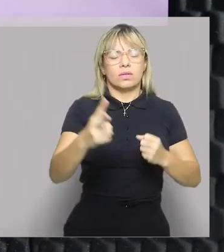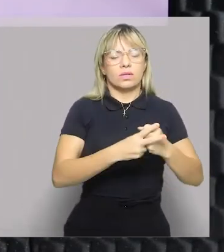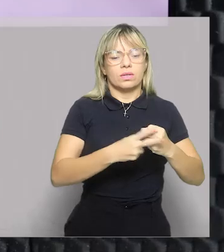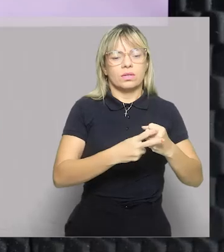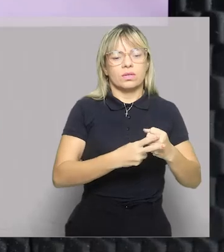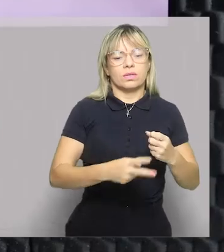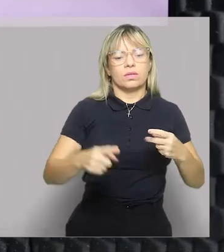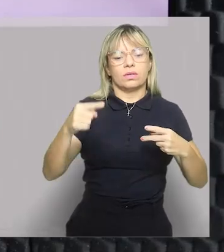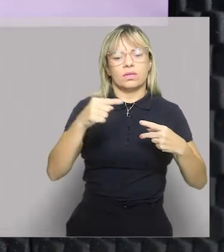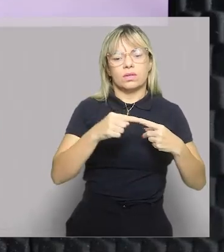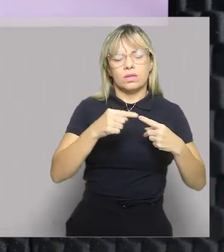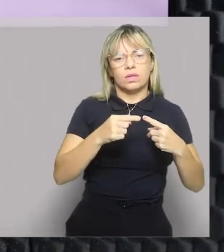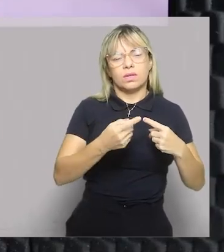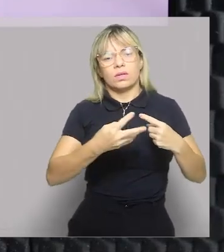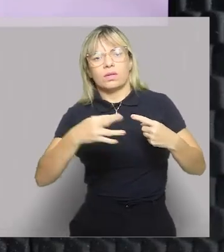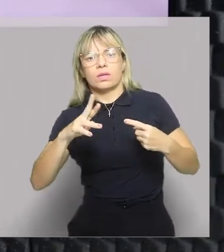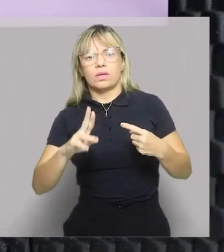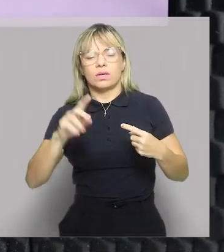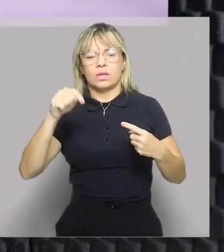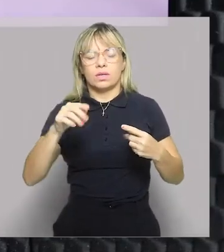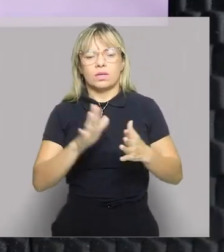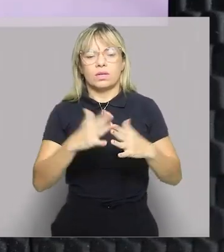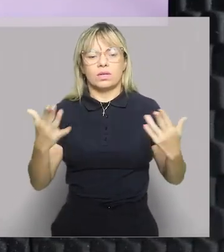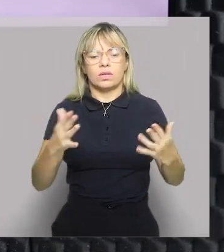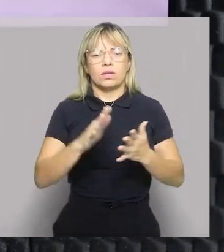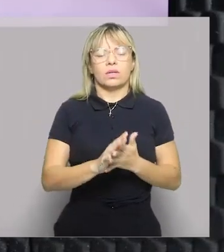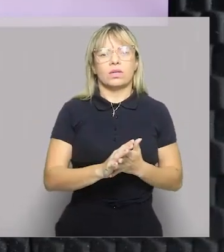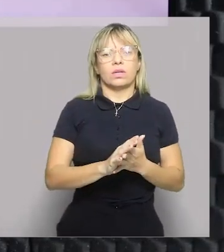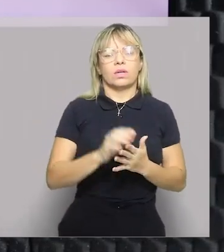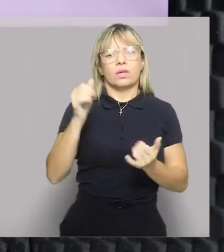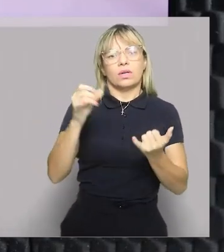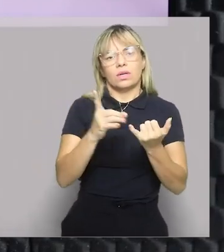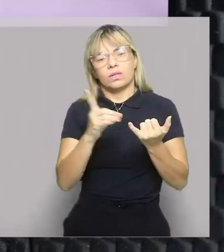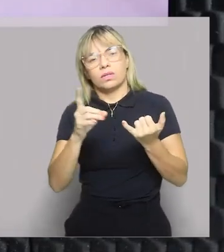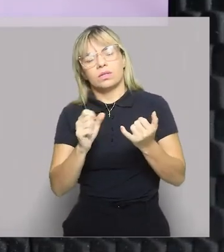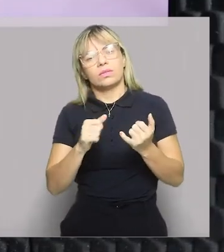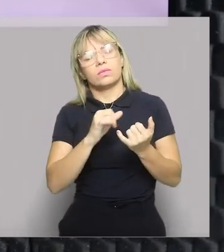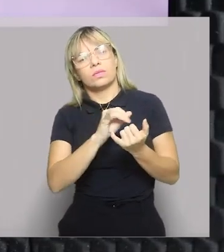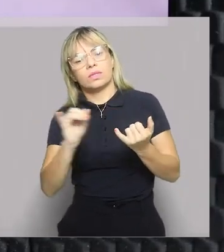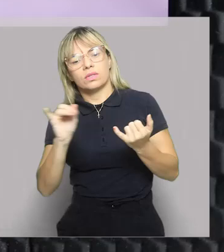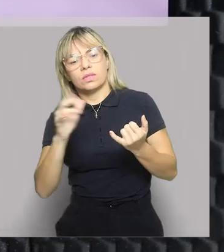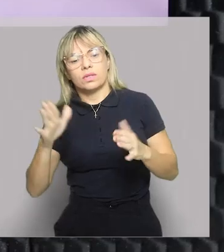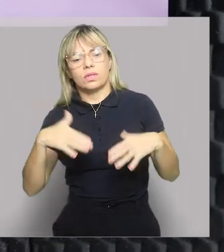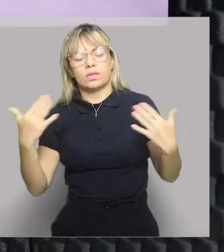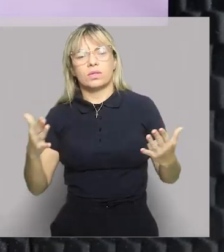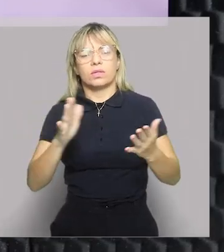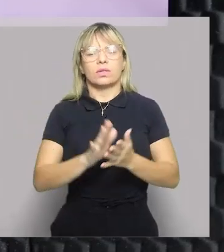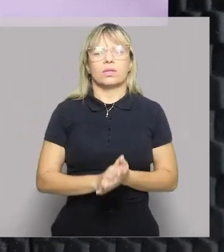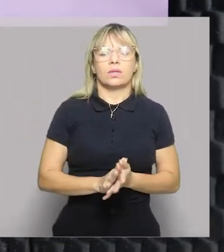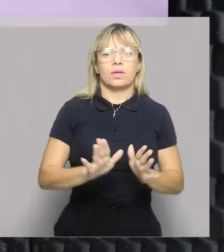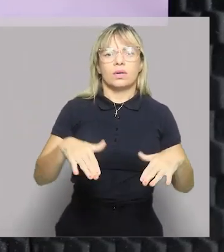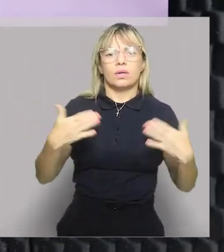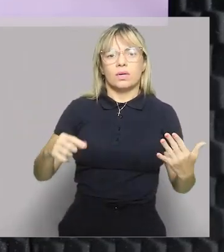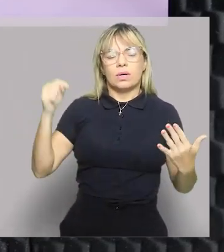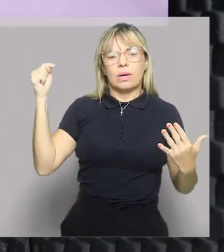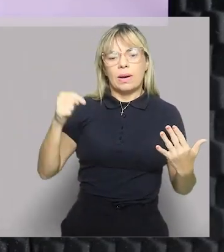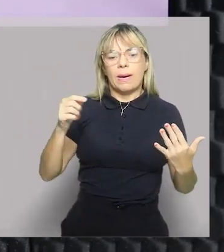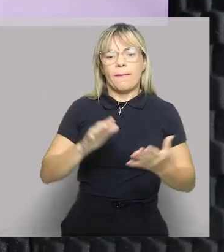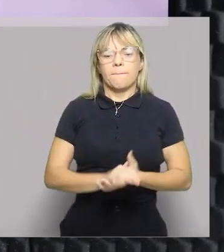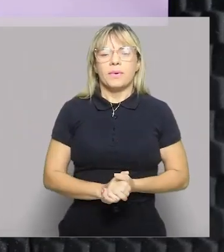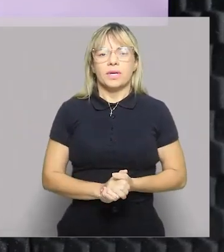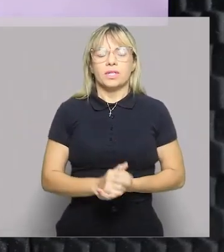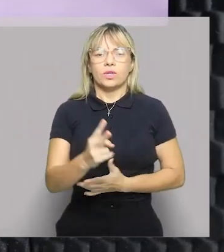os verbos transitivos diretos, os verbos transitivos indiretos e os verbos transitivos diretos e